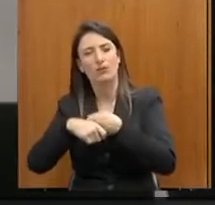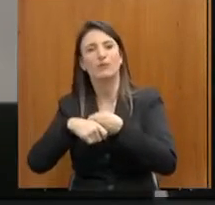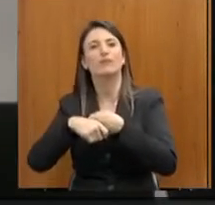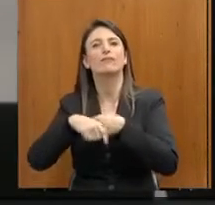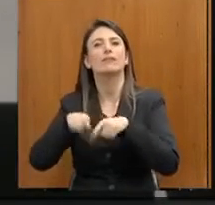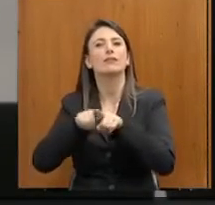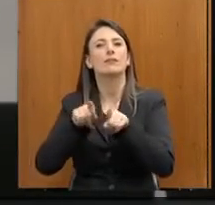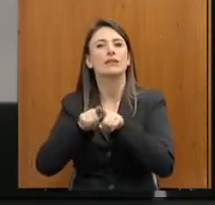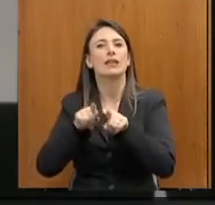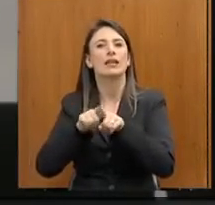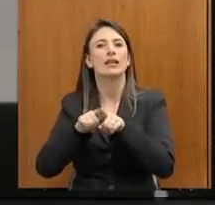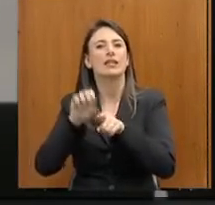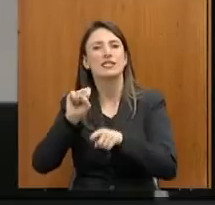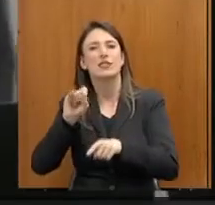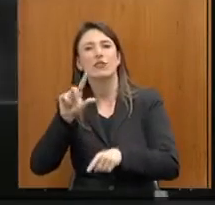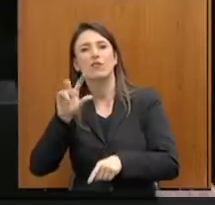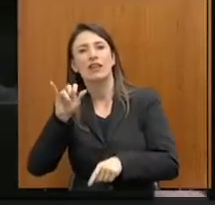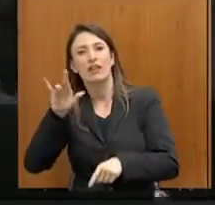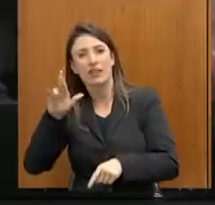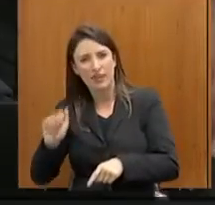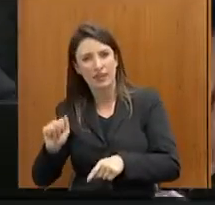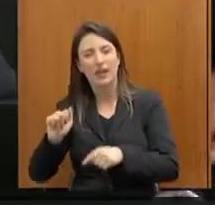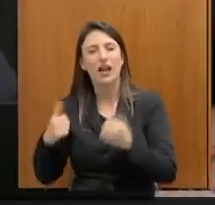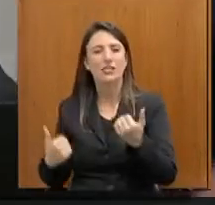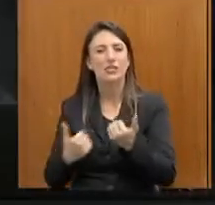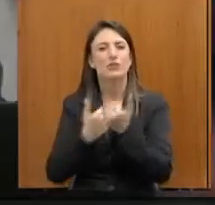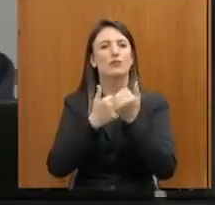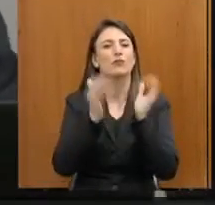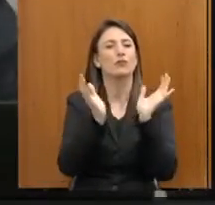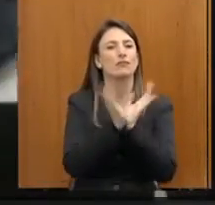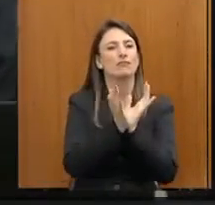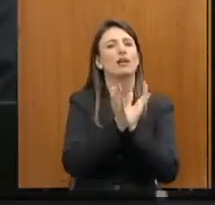assessora da secretaria de estado de desenvolvimento econômico